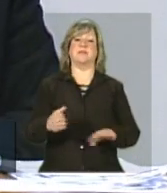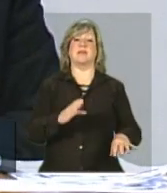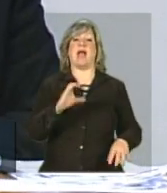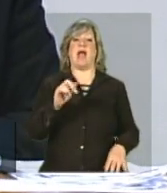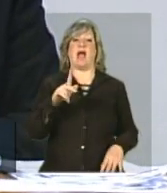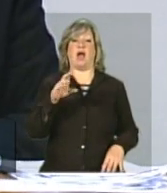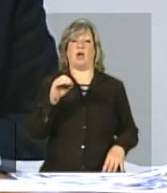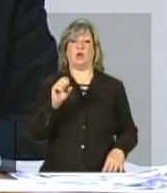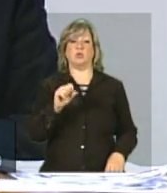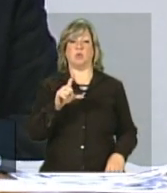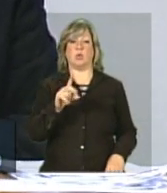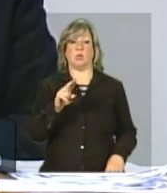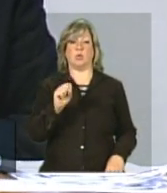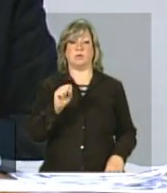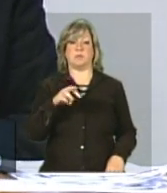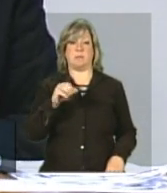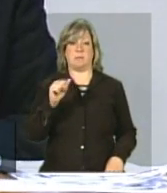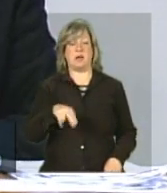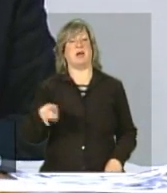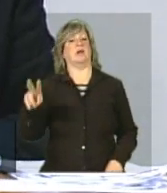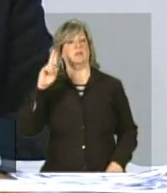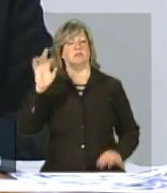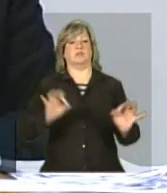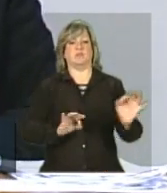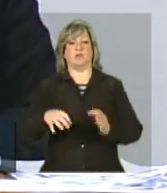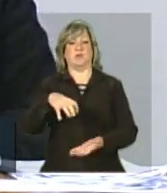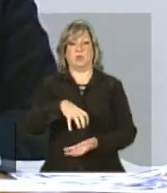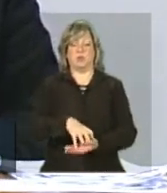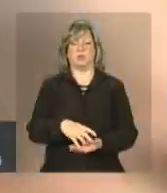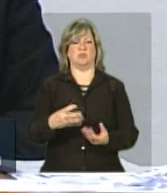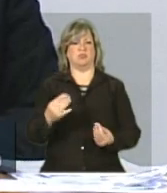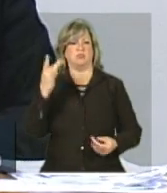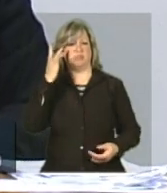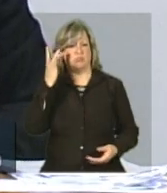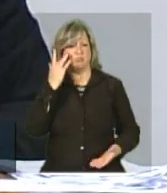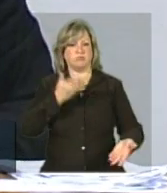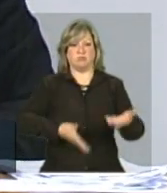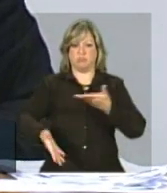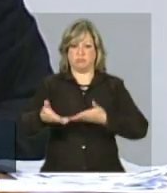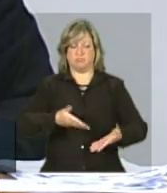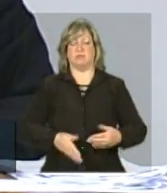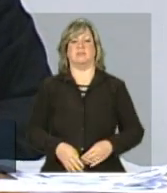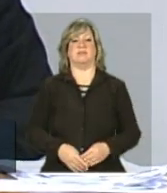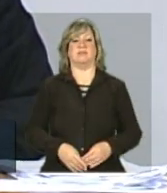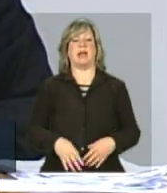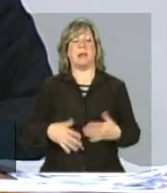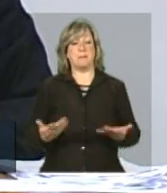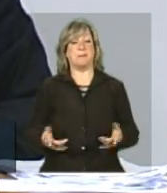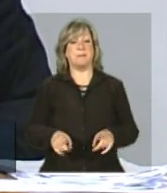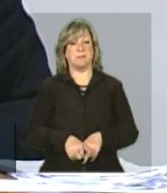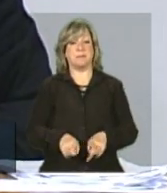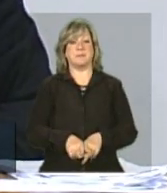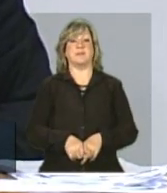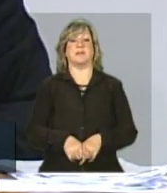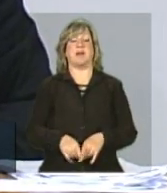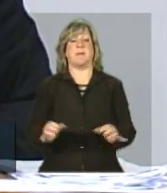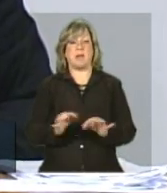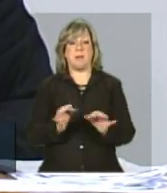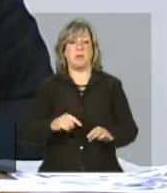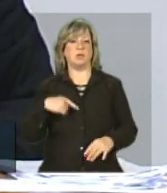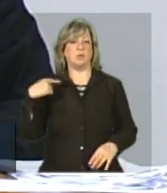Nussmann, presidente do Comitê Local, Comitê Organizador Brasileiro, muito ativo na preparação, mas também a participação dos